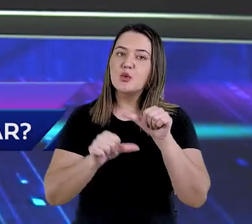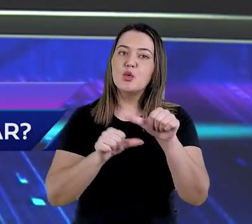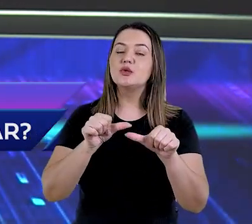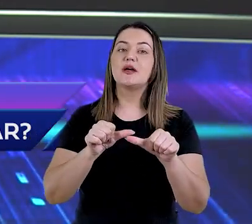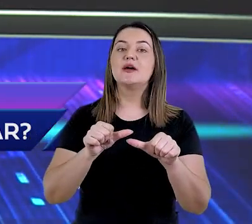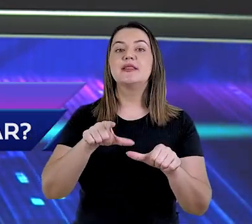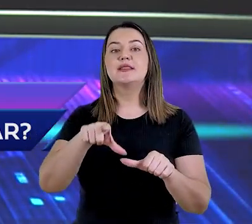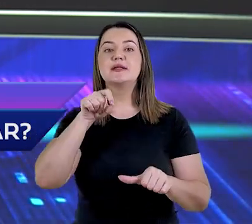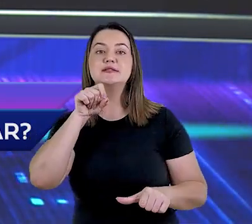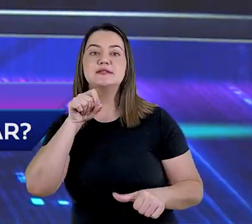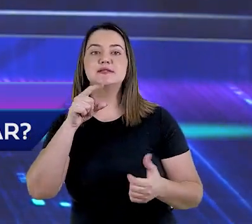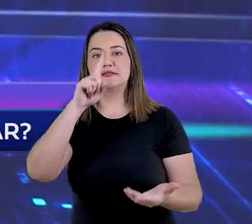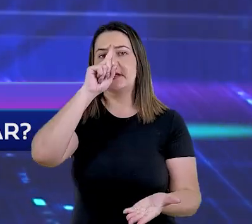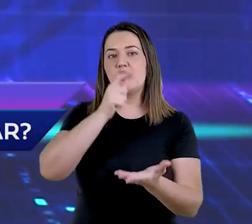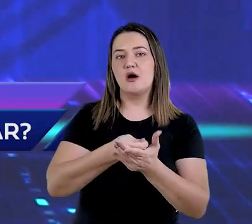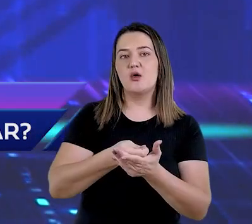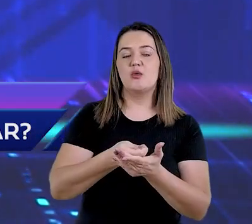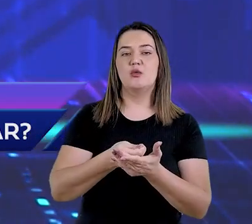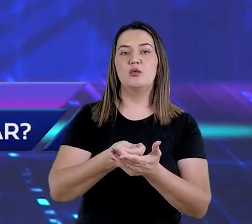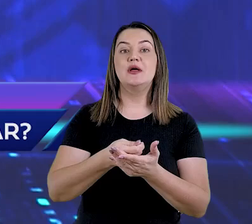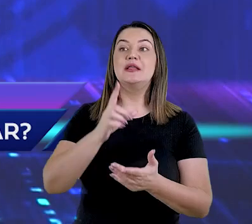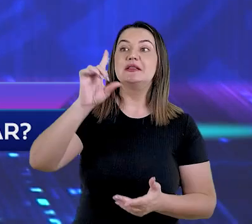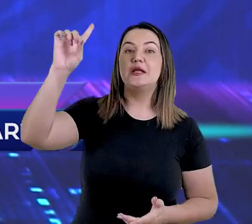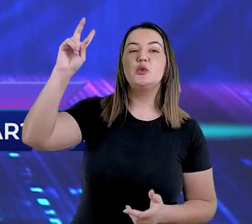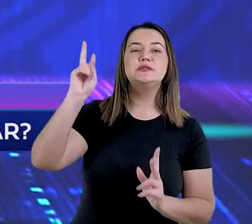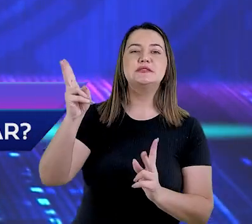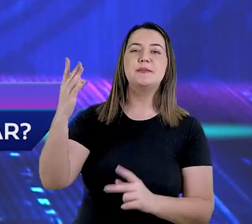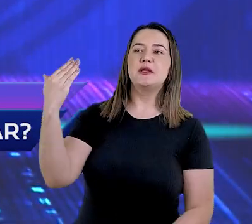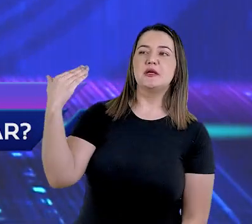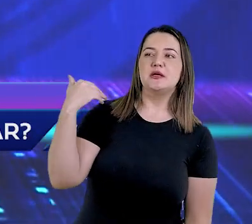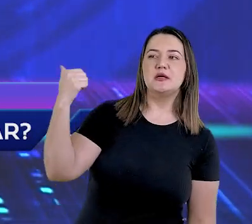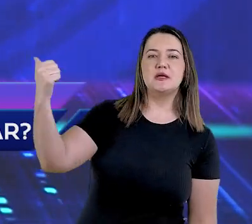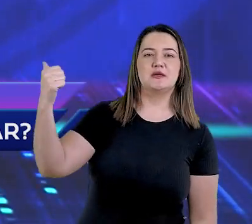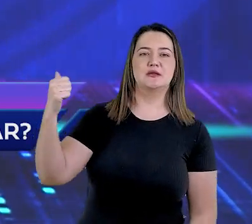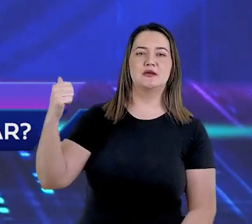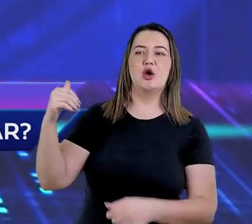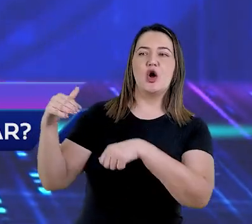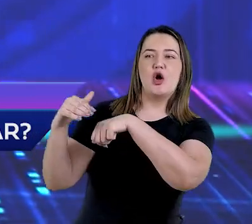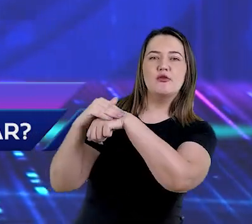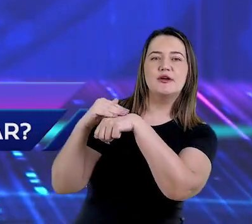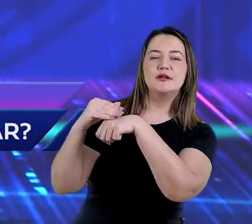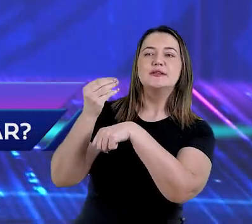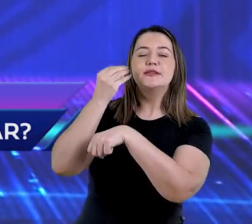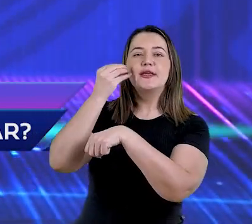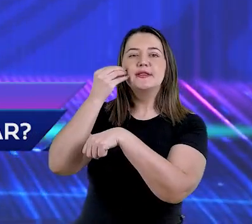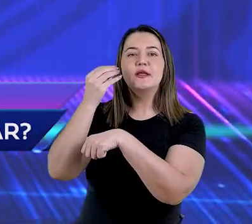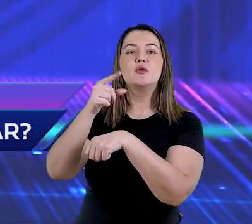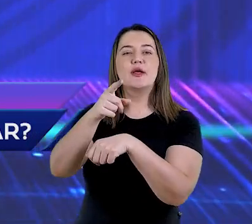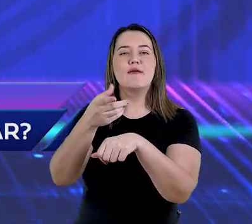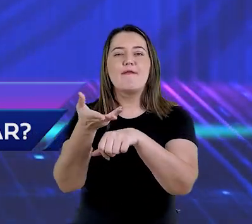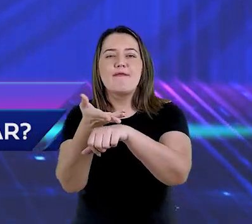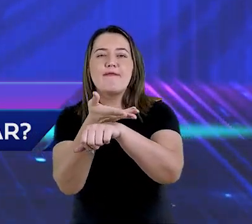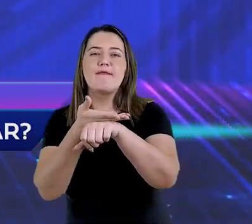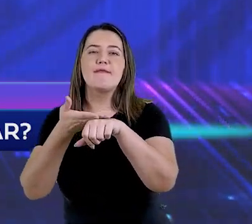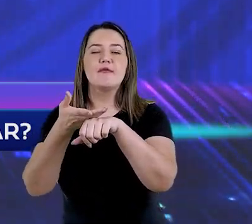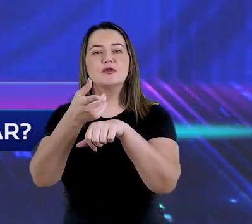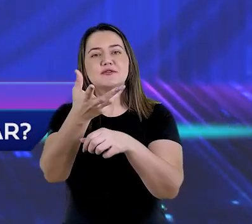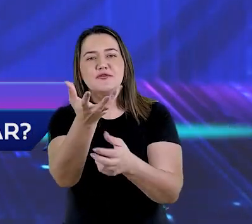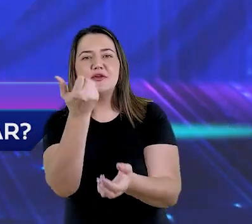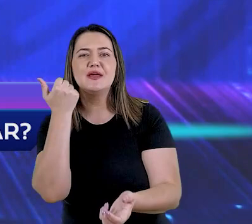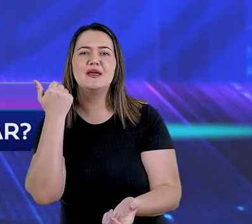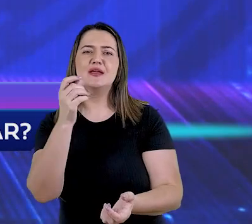coração por meio da Novo Tempo, por meio da igreja, por meio da Bíblia, por meio de amigos, por meio de grupos de WhatsApp que você recebe